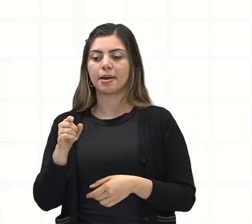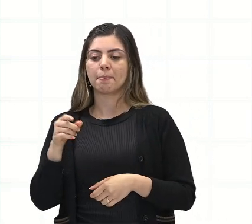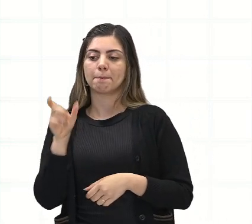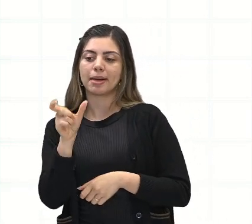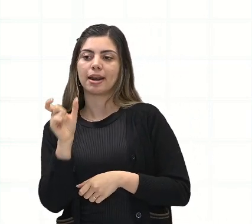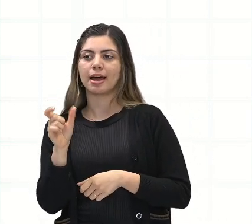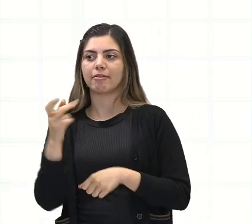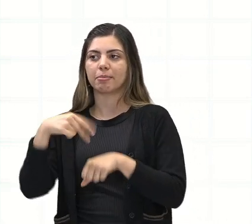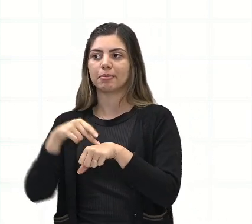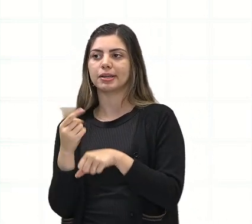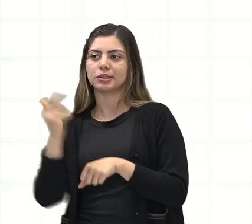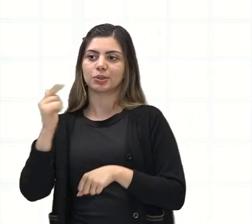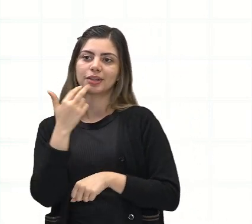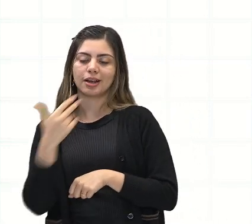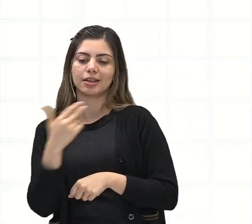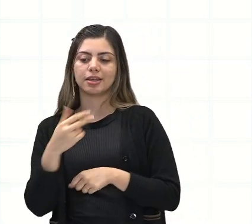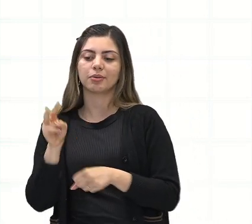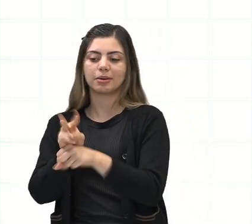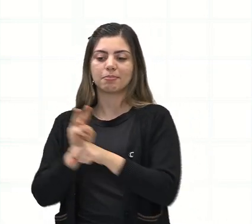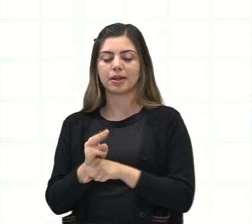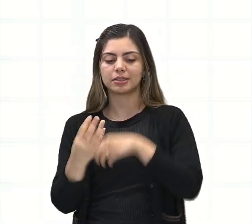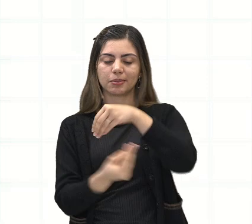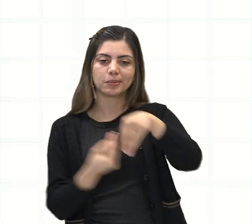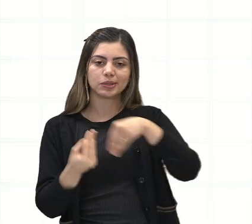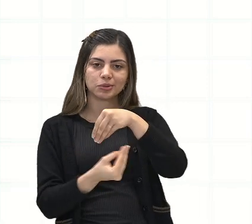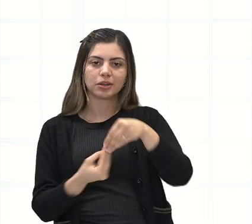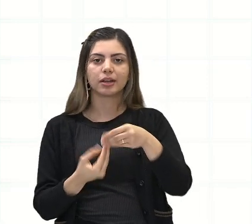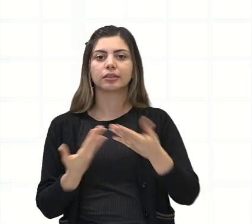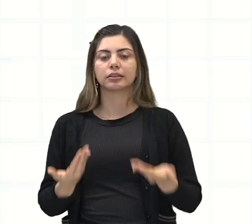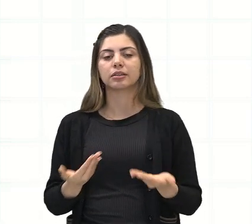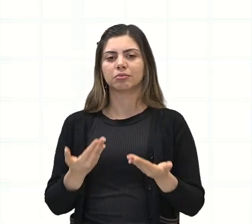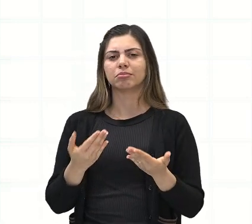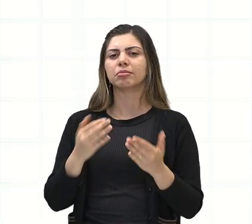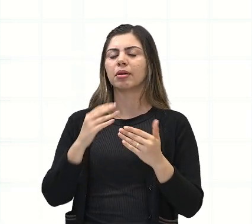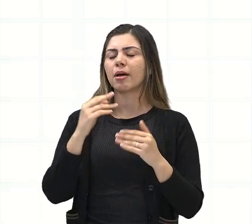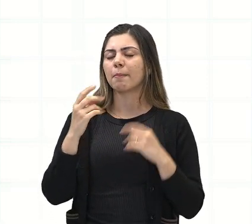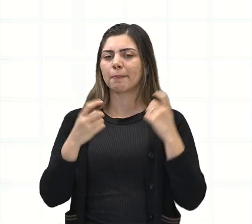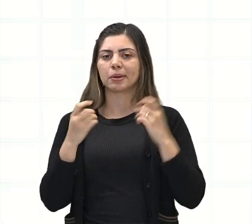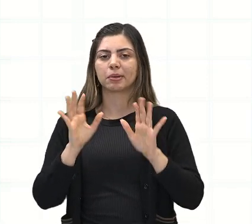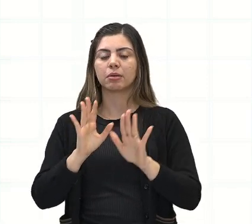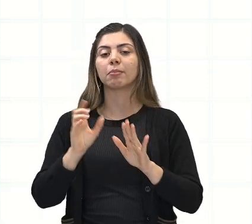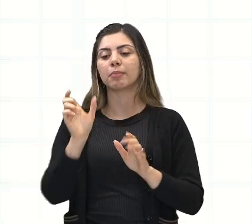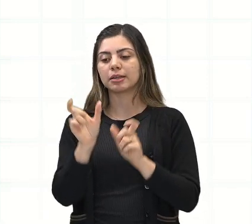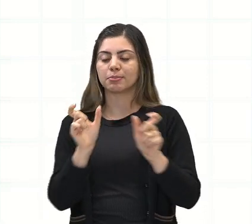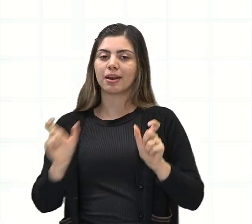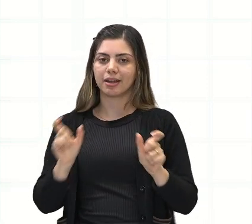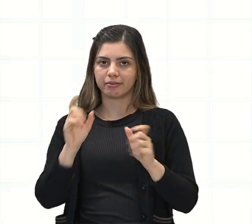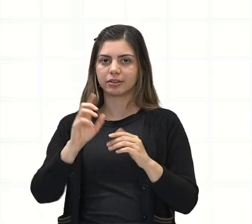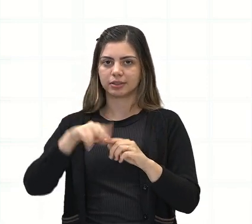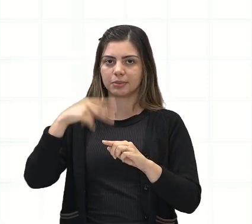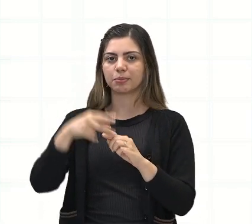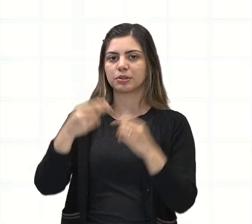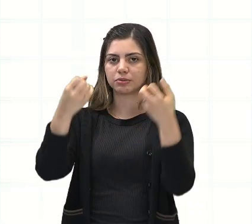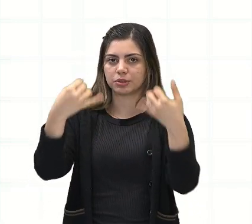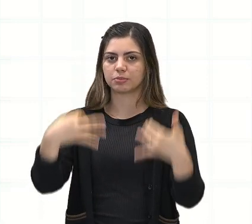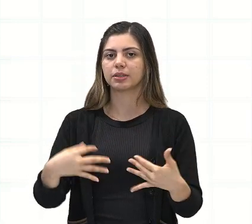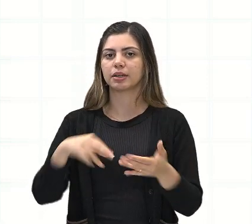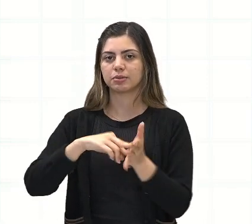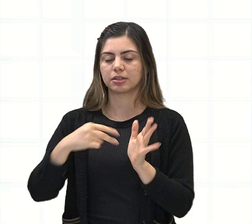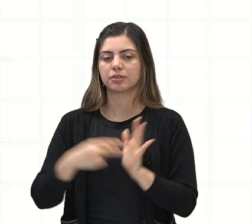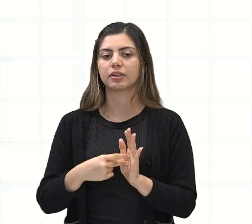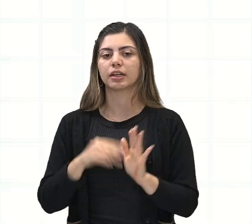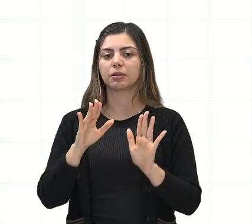lunch eu ando de ferry boat. Não se preocupe que a gente vai dar uma olhadinha nessas palavras daqui a pouco, mas vejam como o